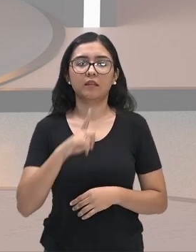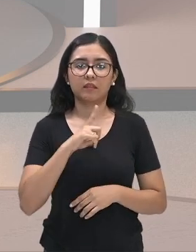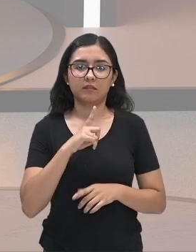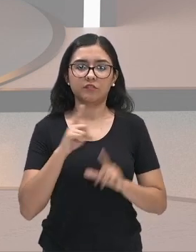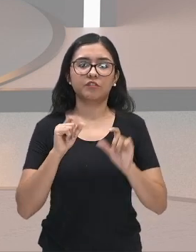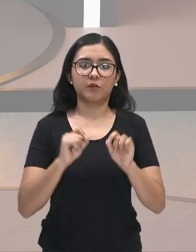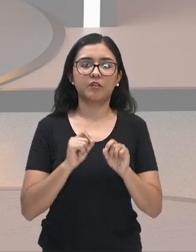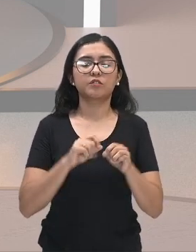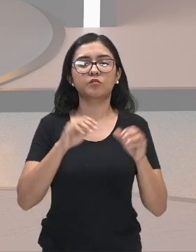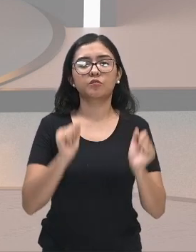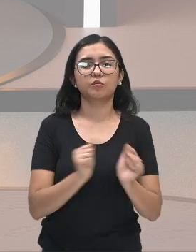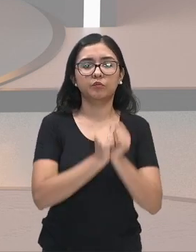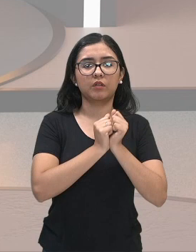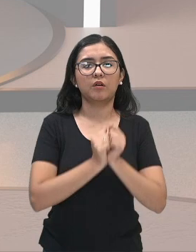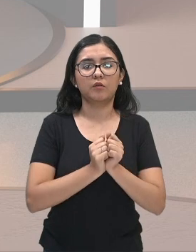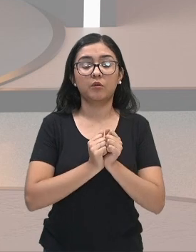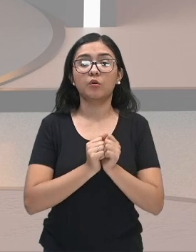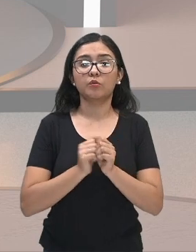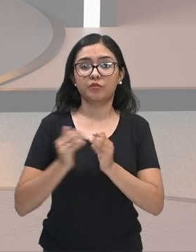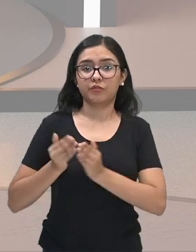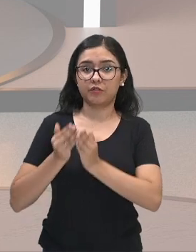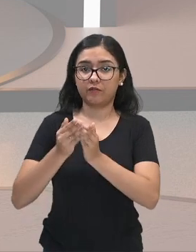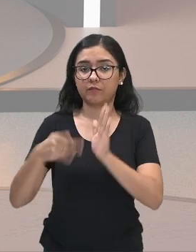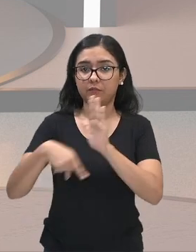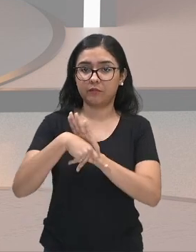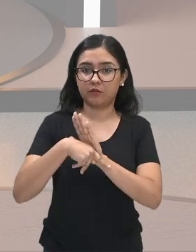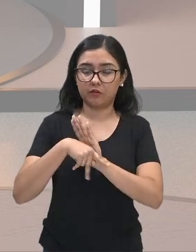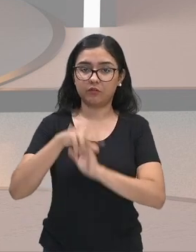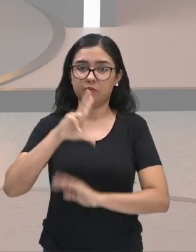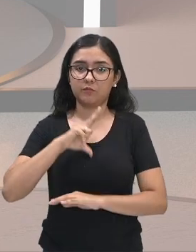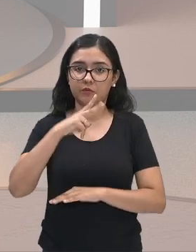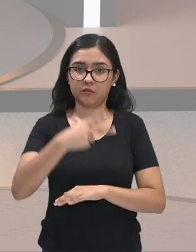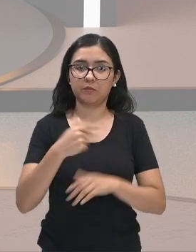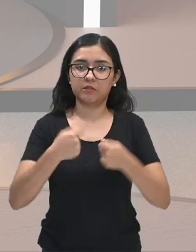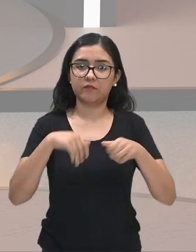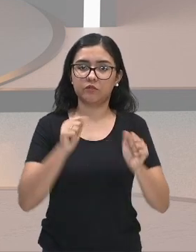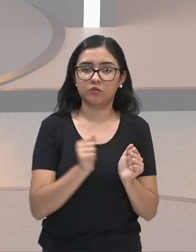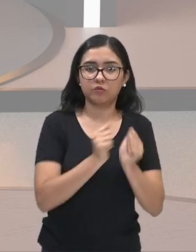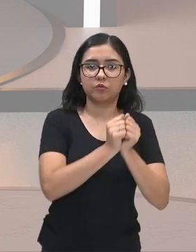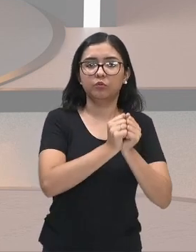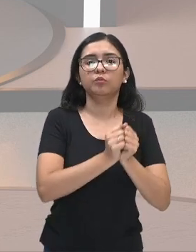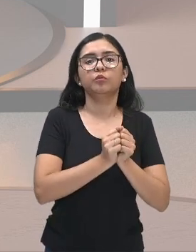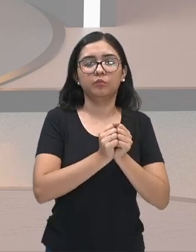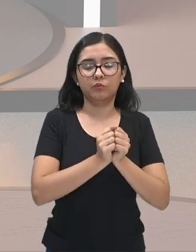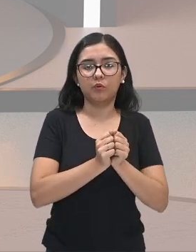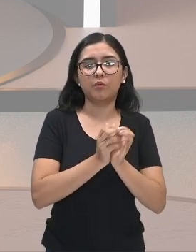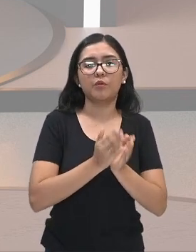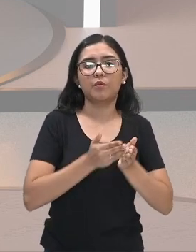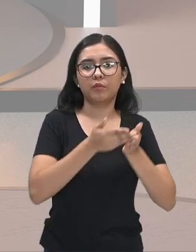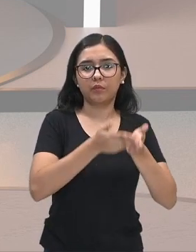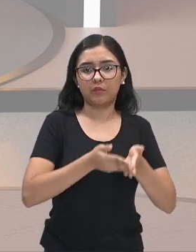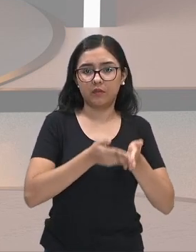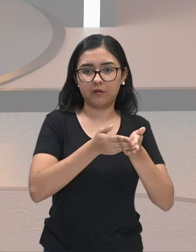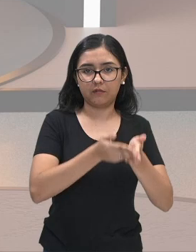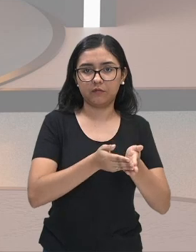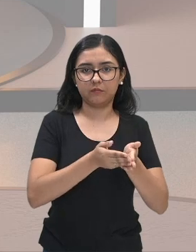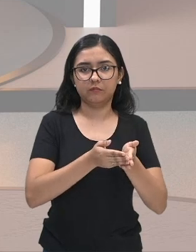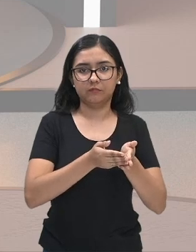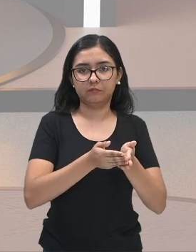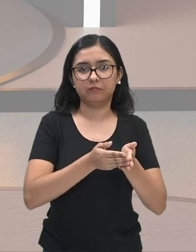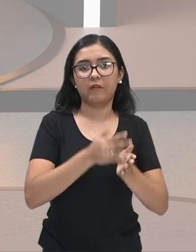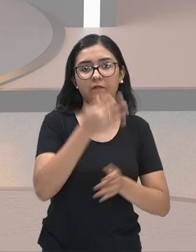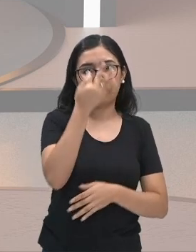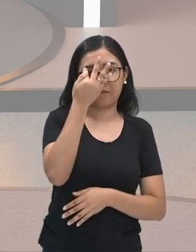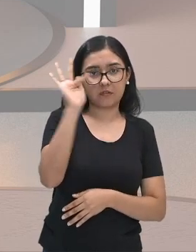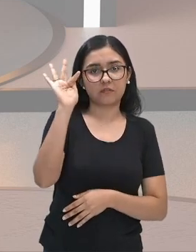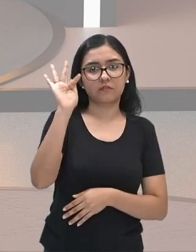Então, todos os navios de Portugal deveriam ser incorporados aos navios da esquadra